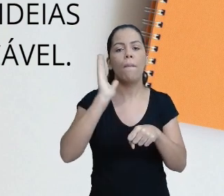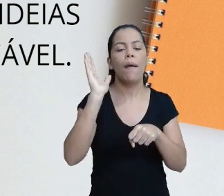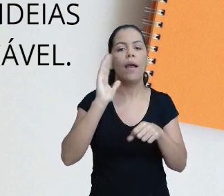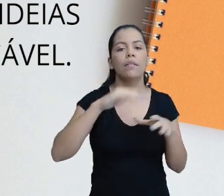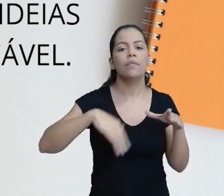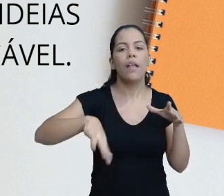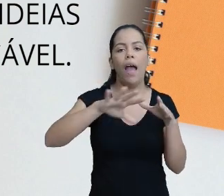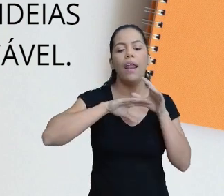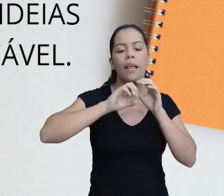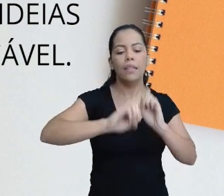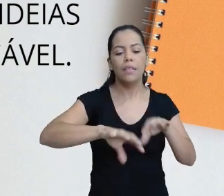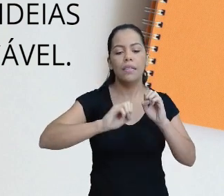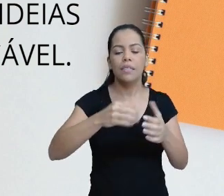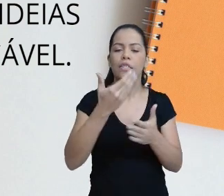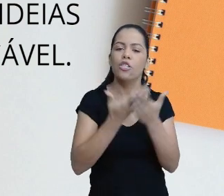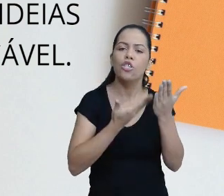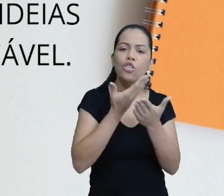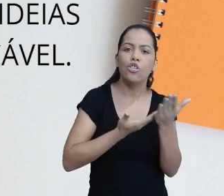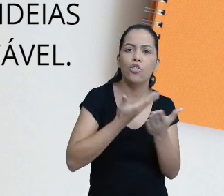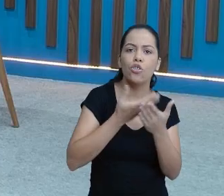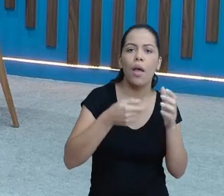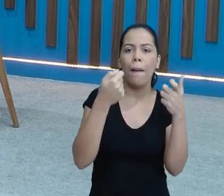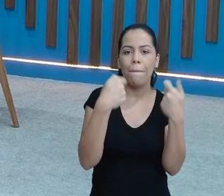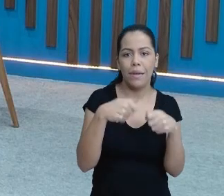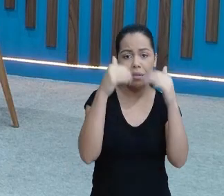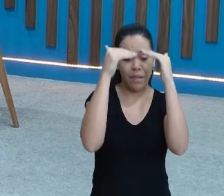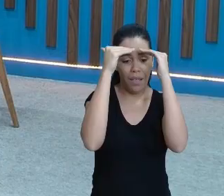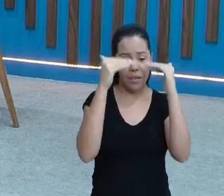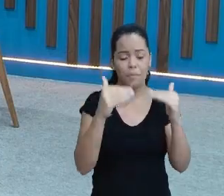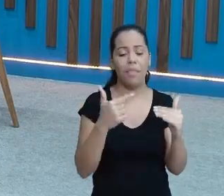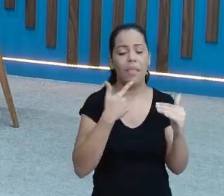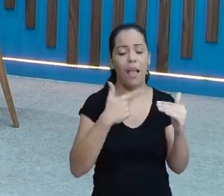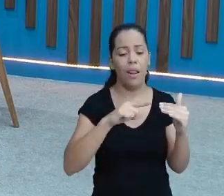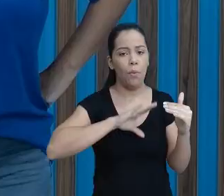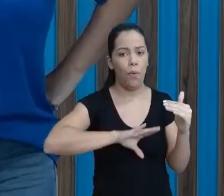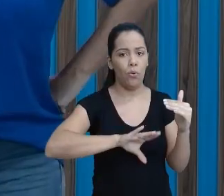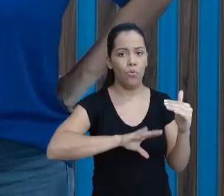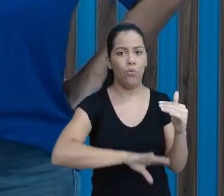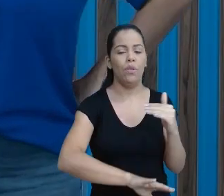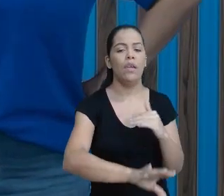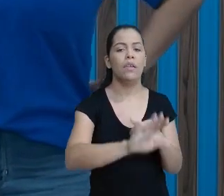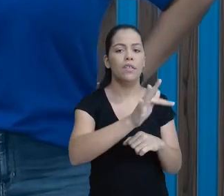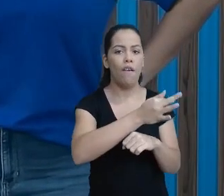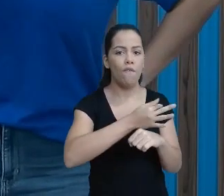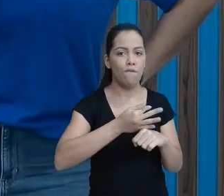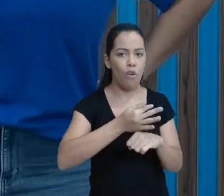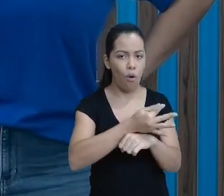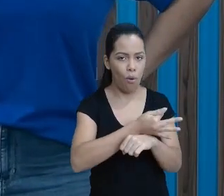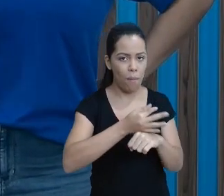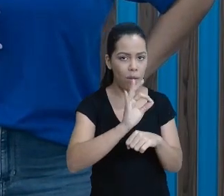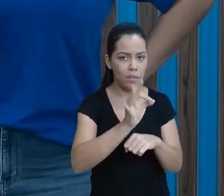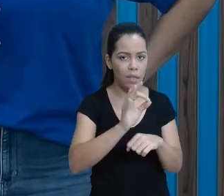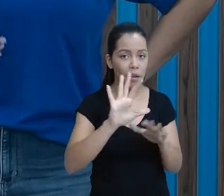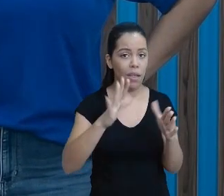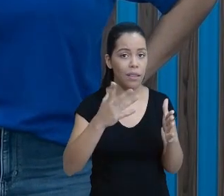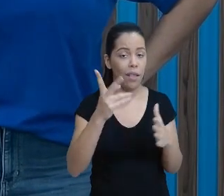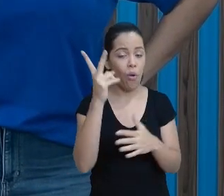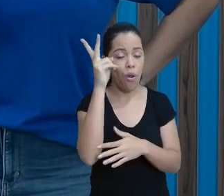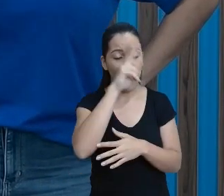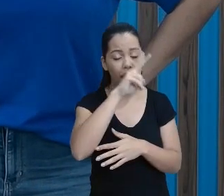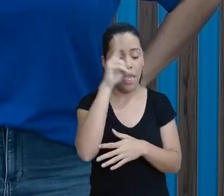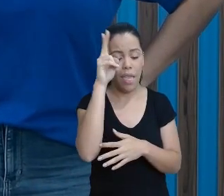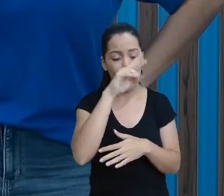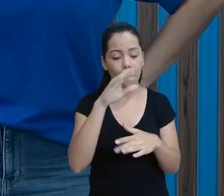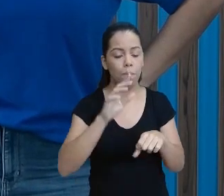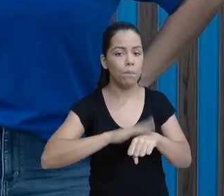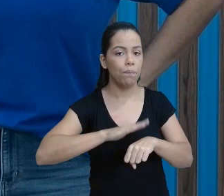em respeitar a norma padrão da linguagem. Então, gente, lembrem-se, na hora da escrita, a gente precisa